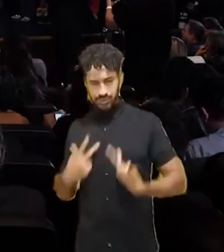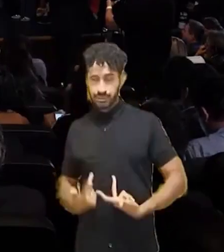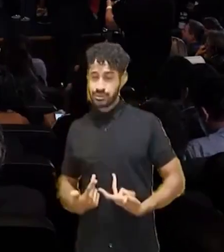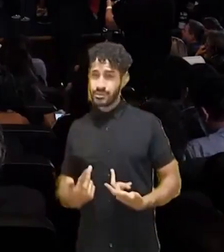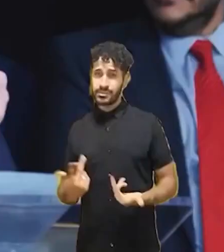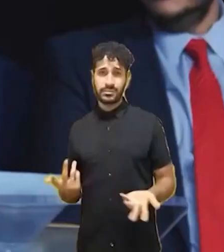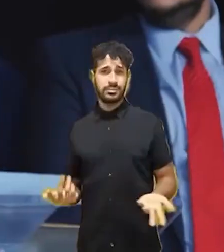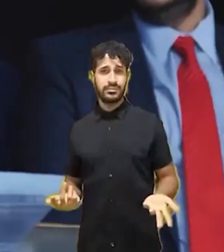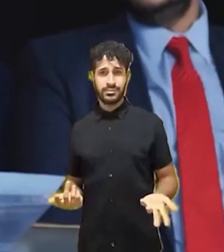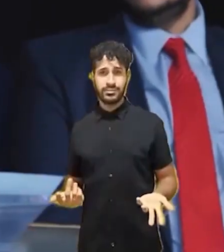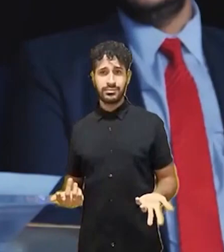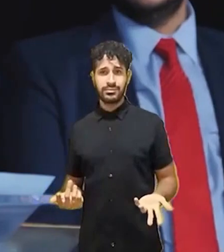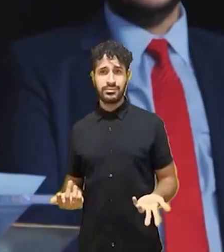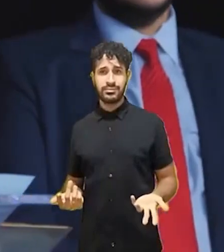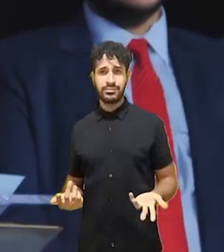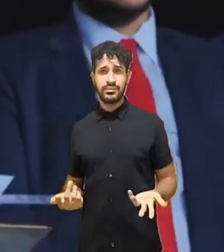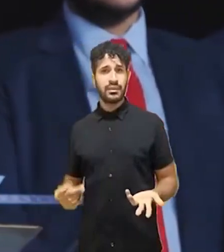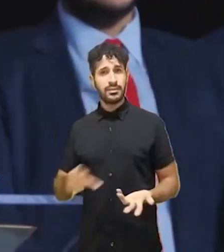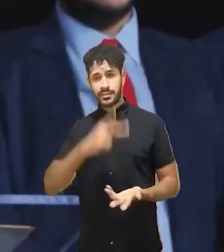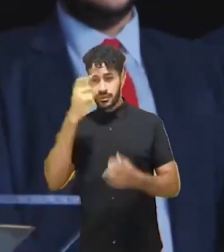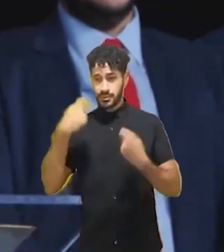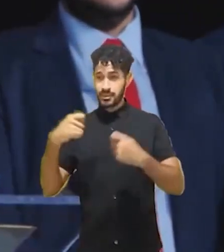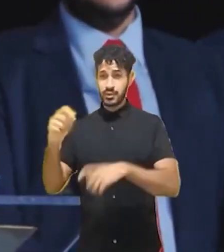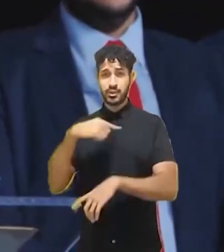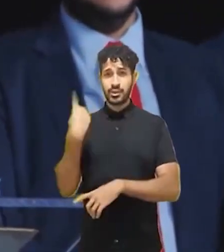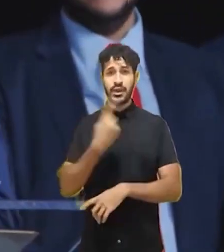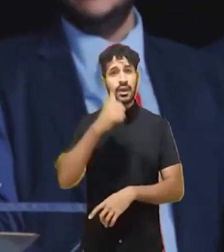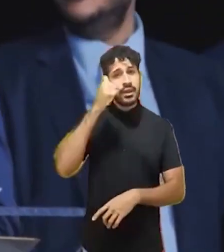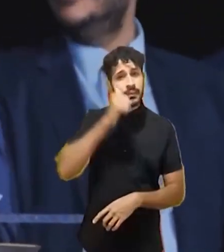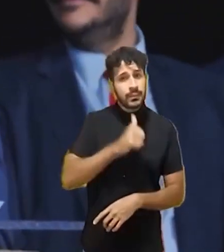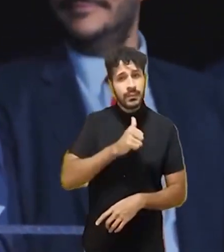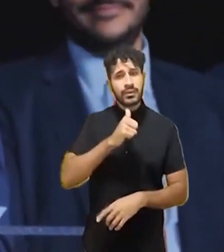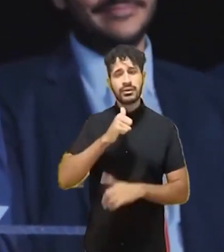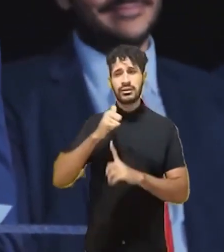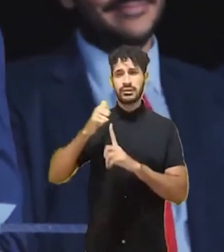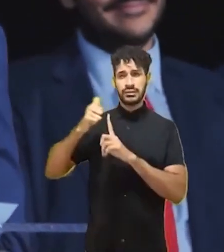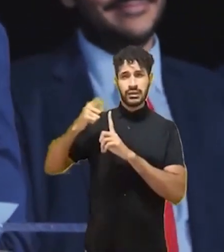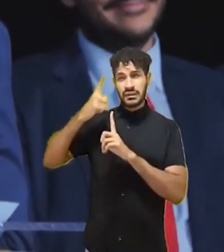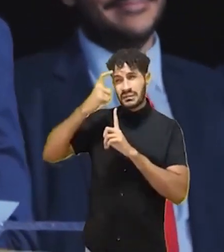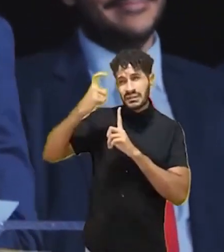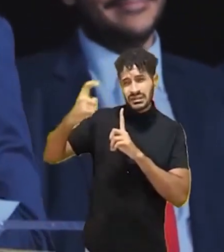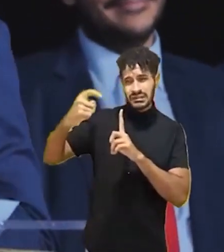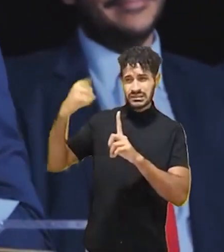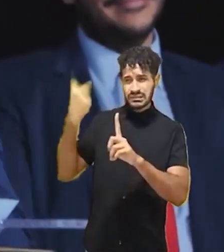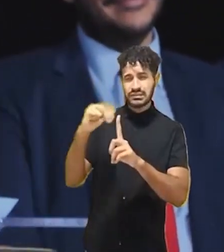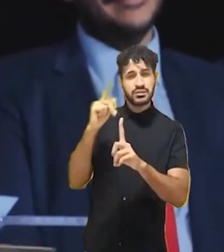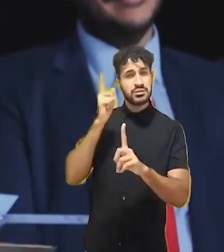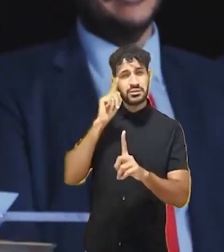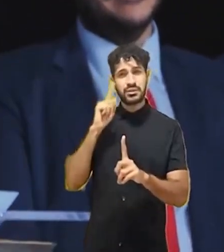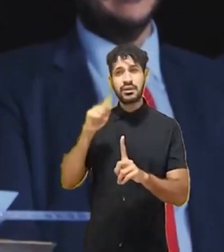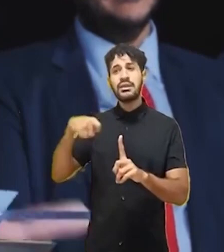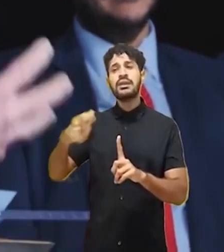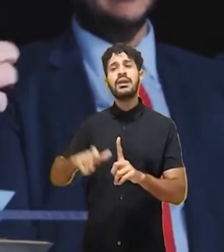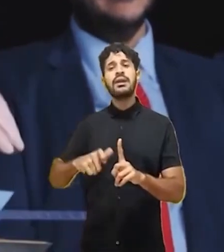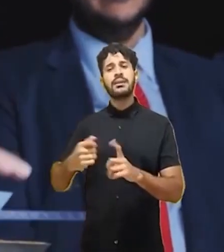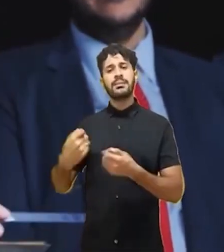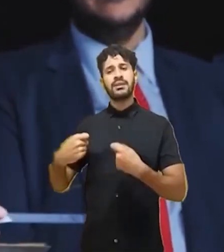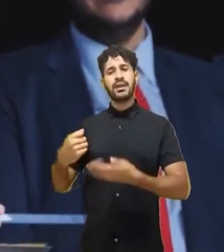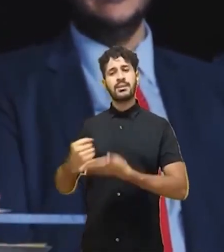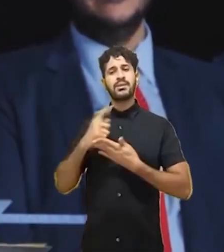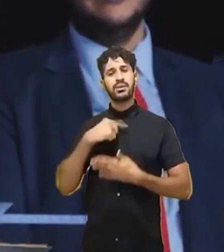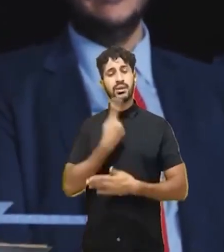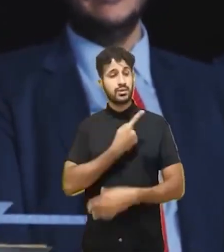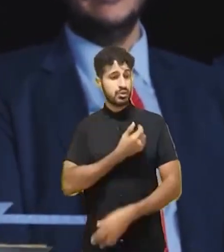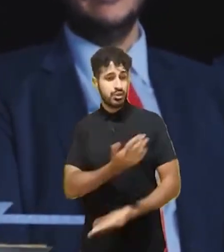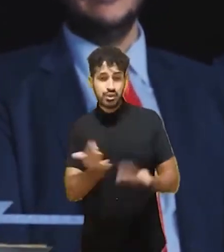é quem tá precisando de nós é a mulher que é violentada todo dia quem tá precisando de nós é adolescente que